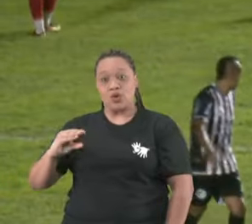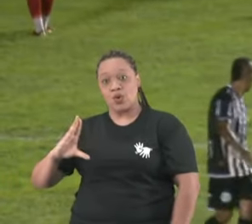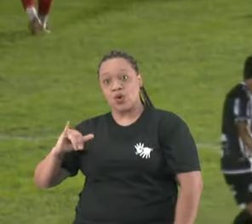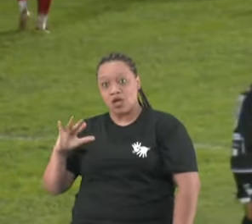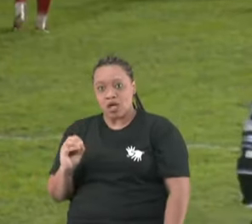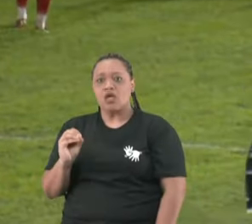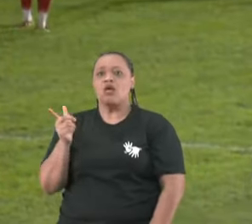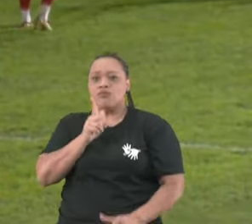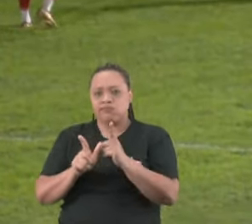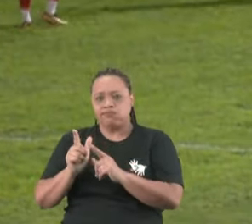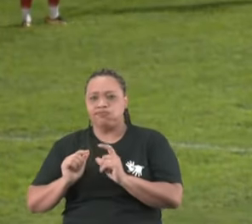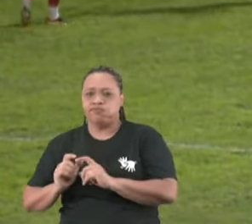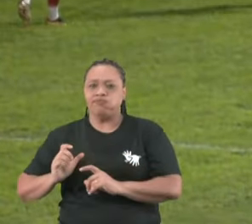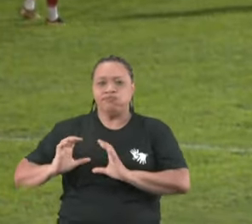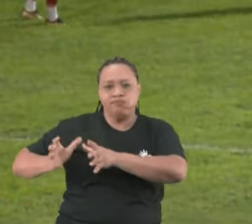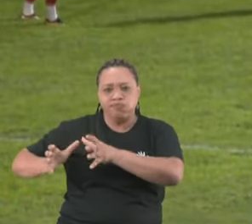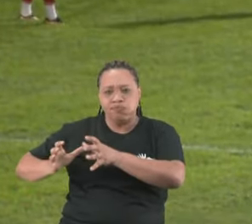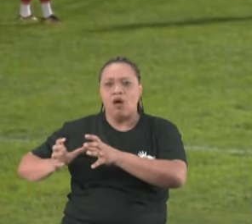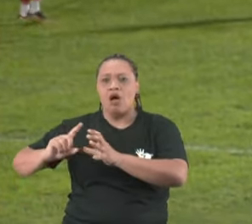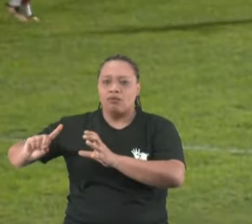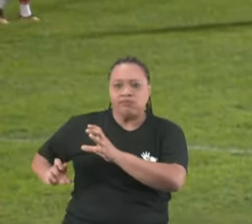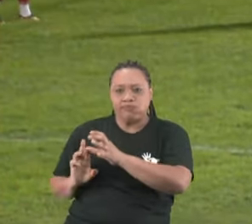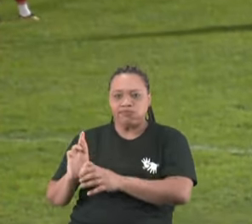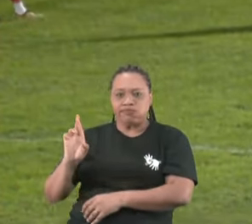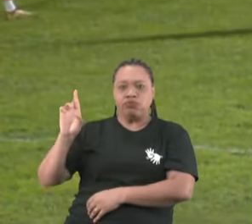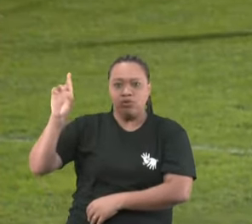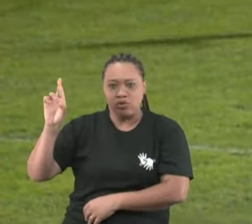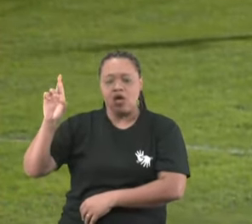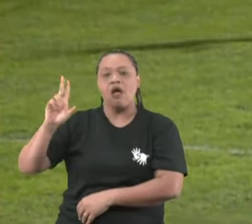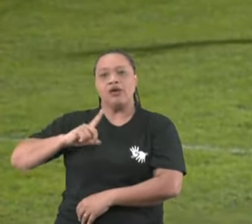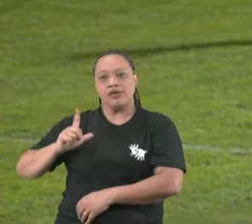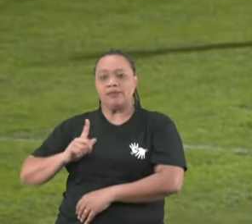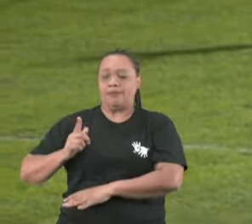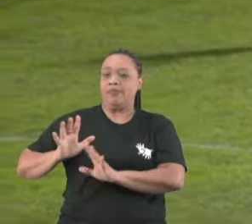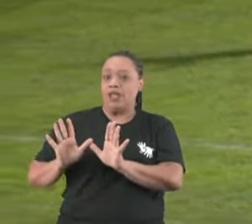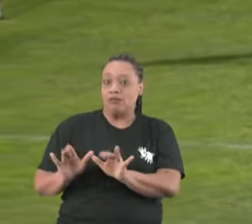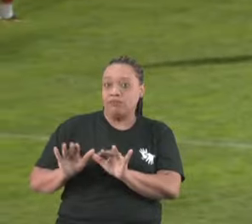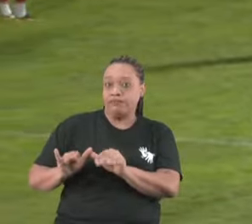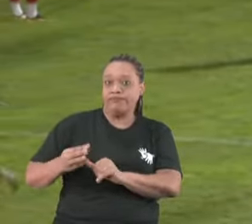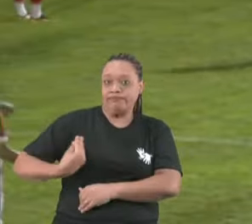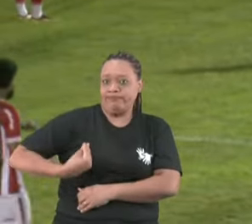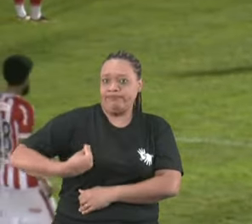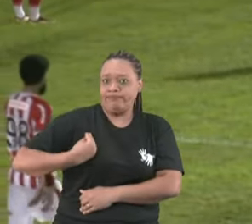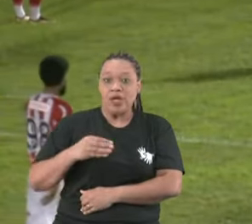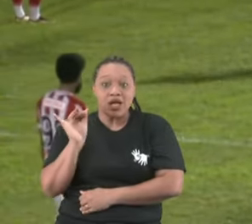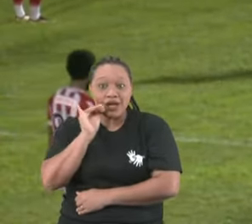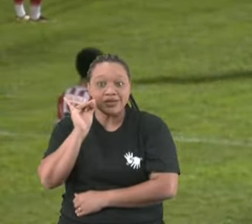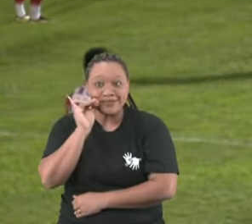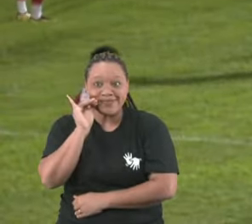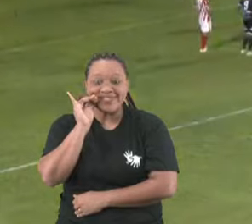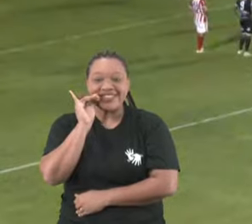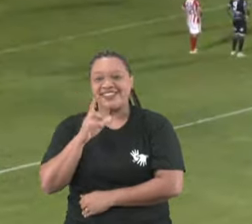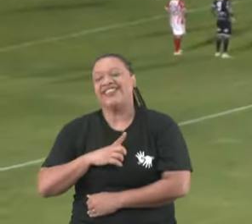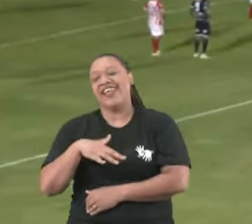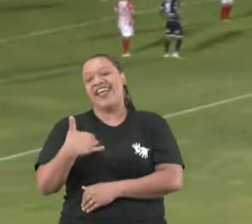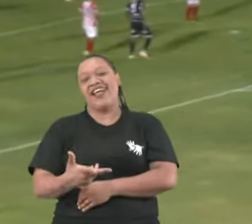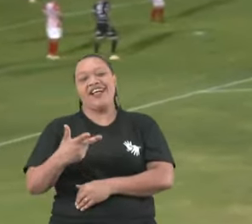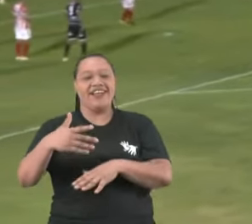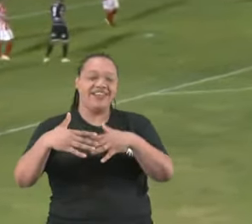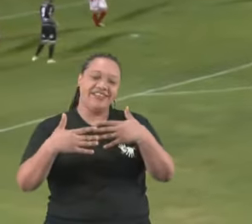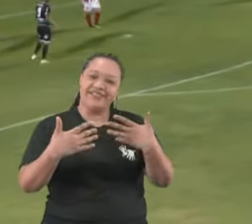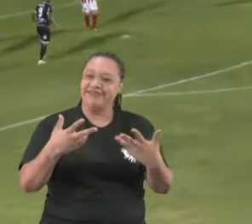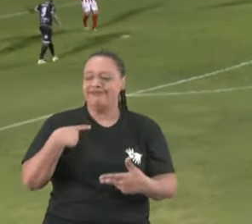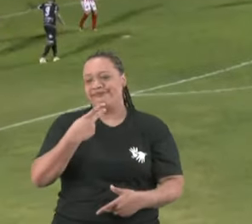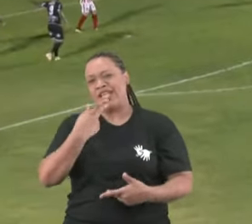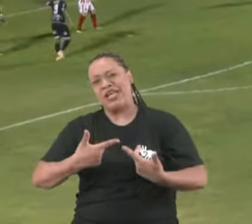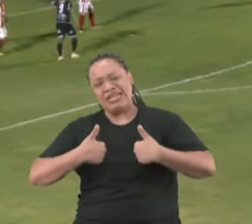consegue o corte. Bola ainda favorece a representação da gremiação esportiva arapiraquense. Ah, ele deve ter dito o